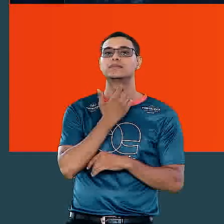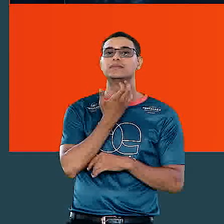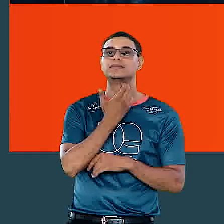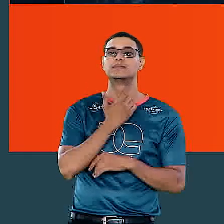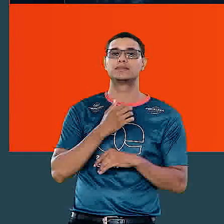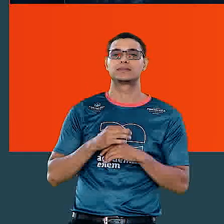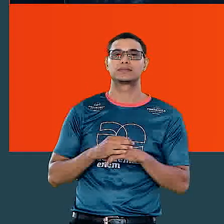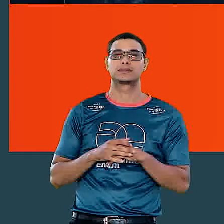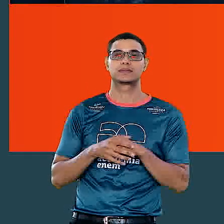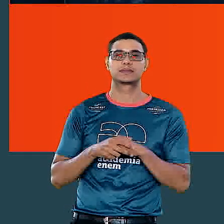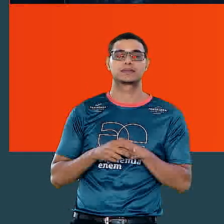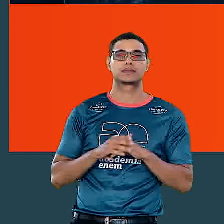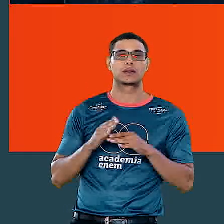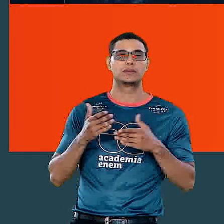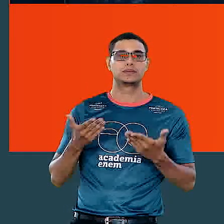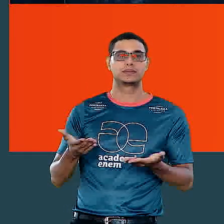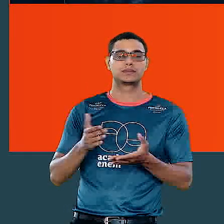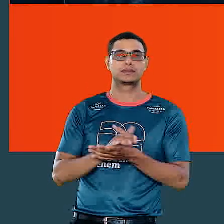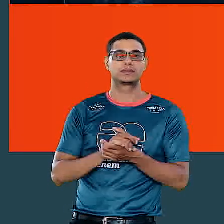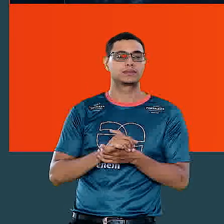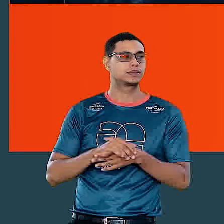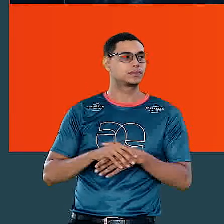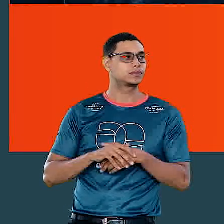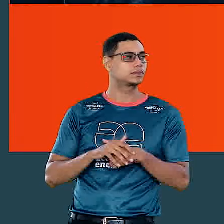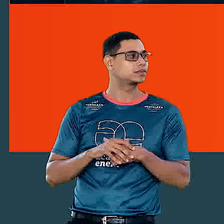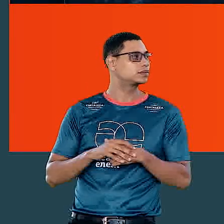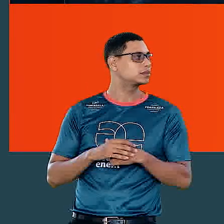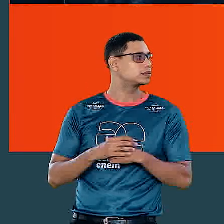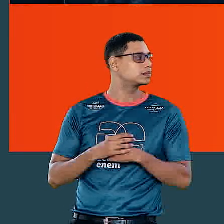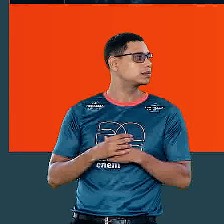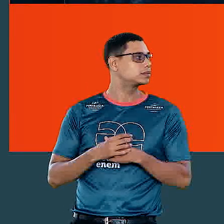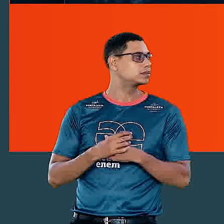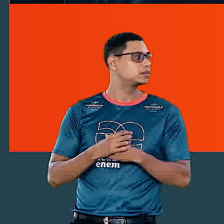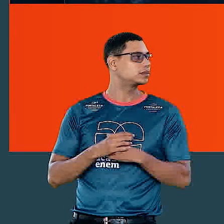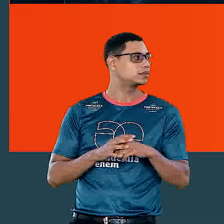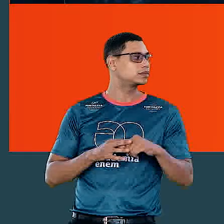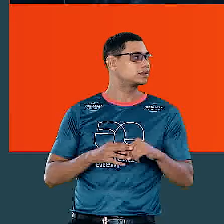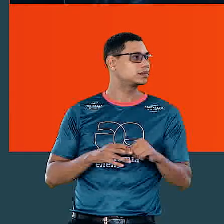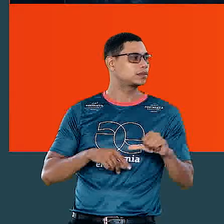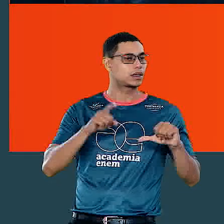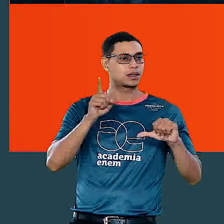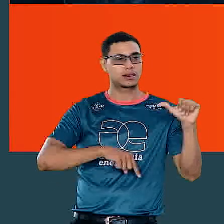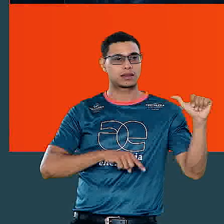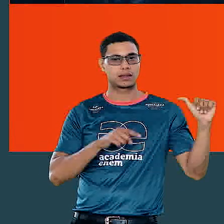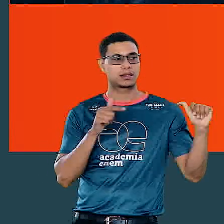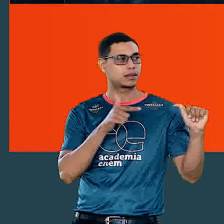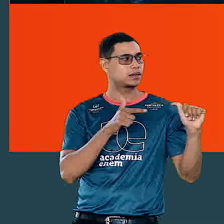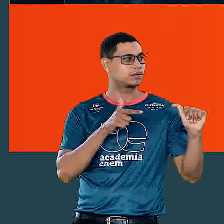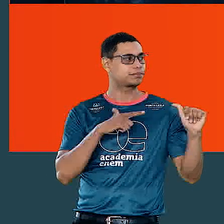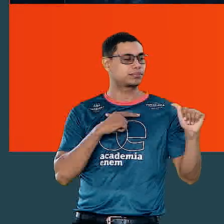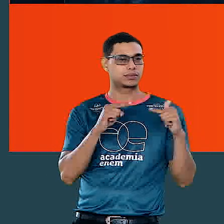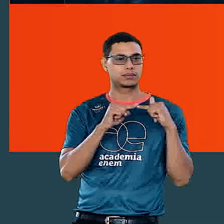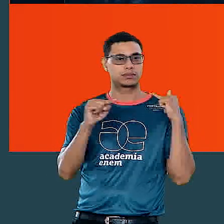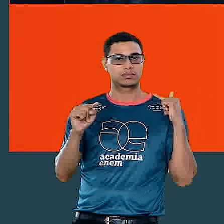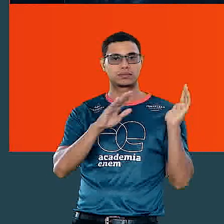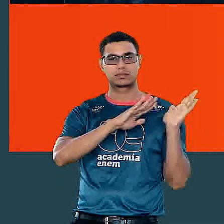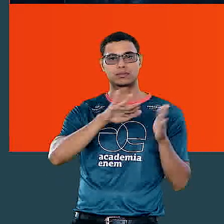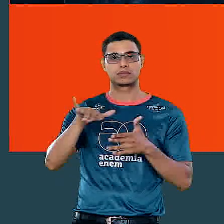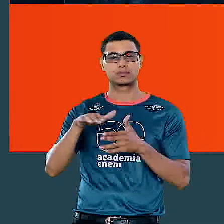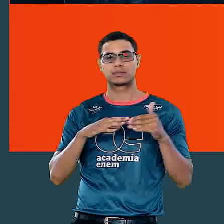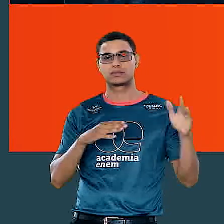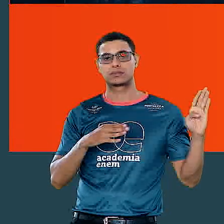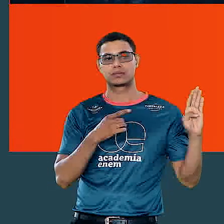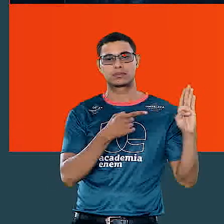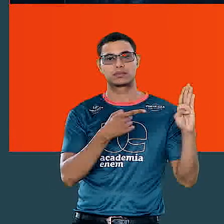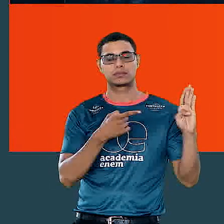Ramo, negada, olha só. A ampliação não é letra A. Já botamos para fora. B,